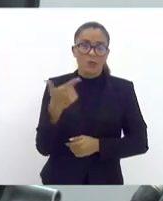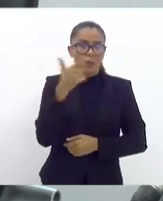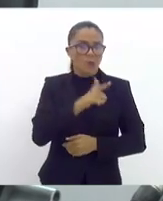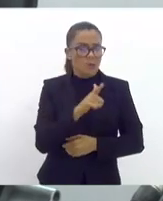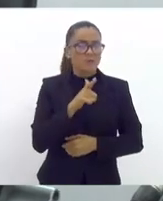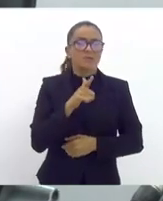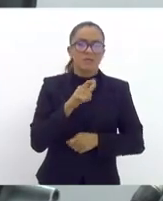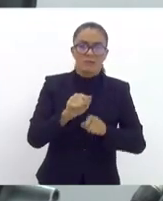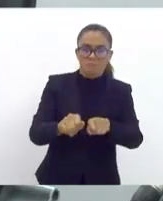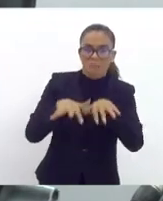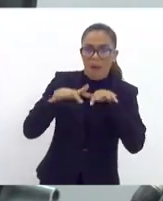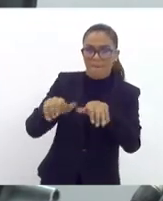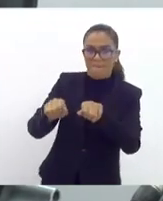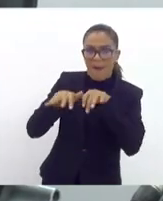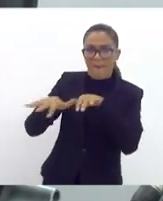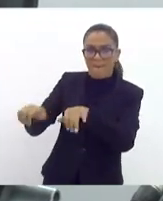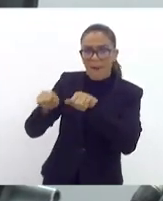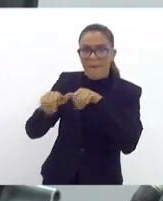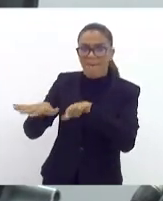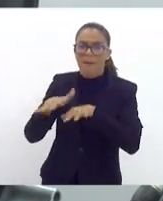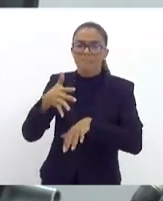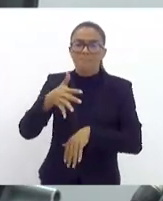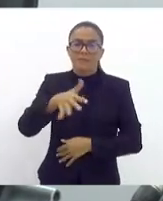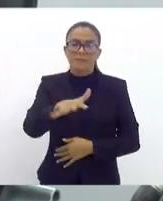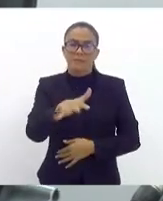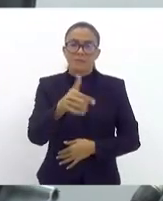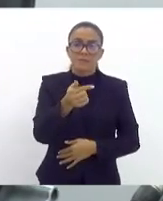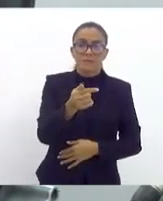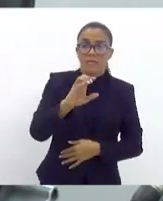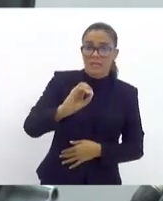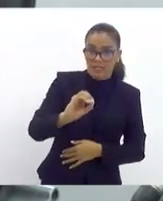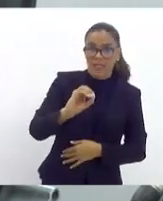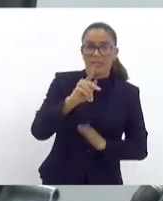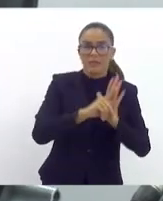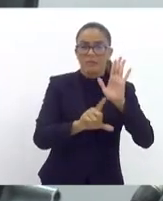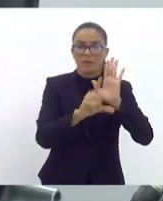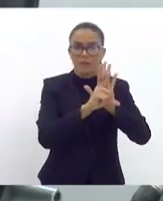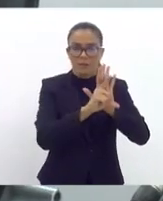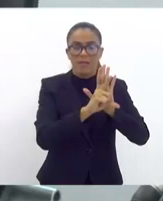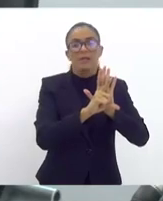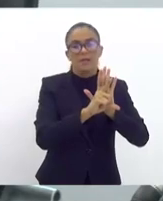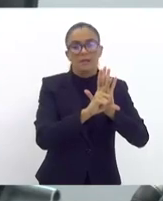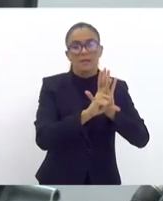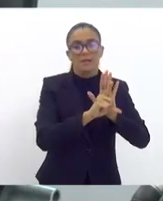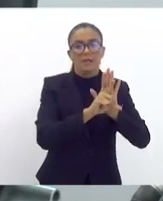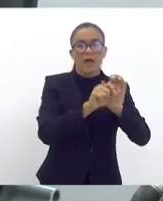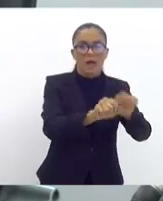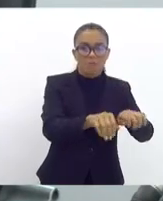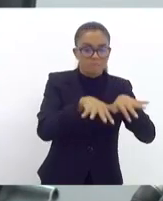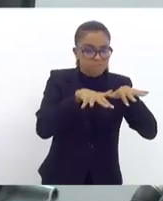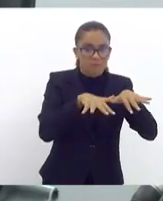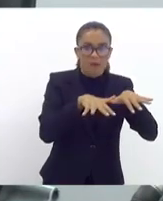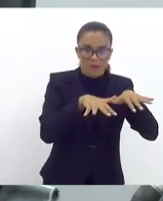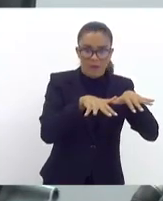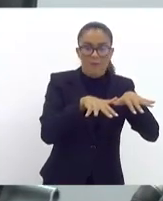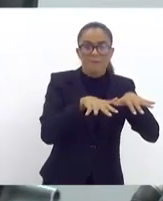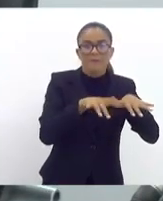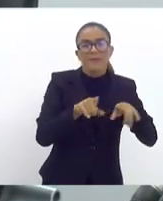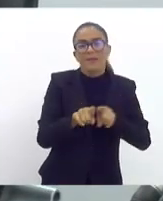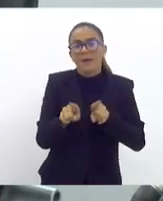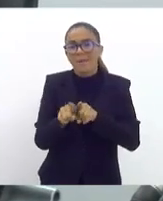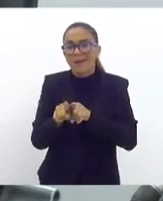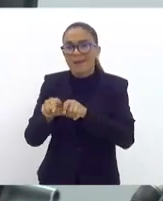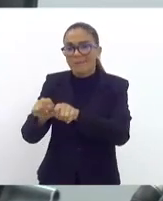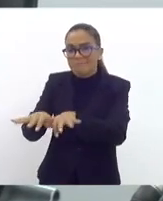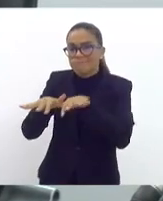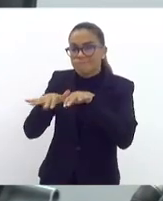extraordinárias e com as Ordinárias uma média de 70 projetos 75 projetos nas Ordinárias às vezes 40 50 nas